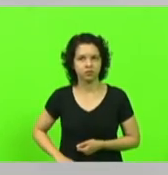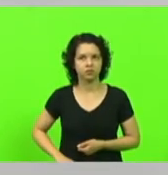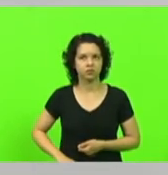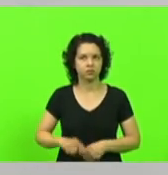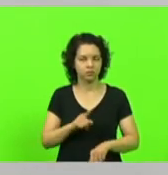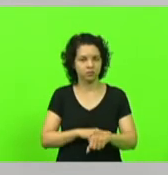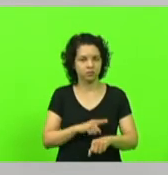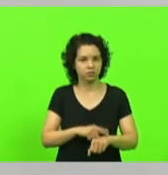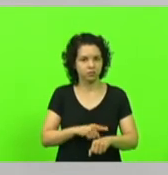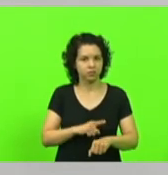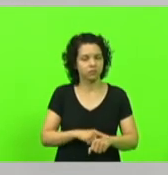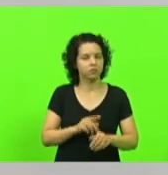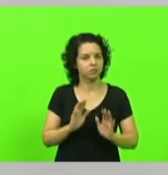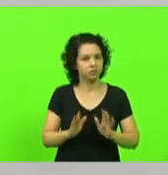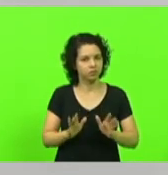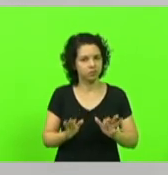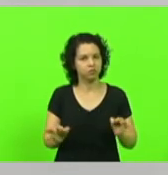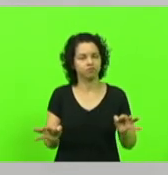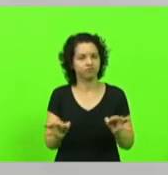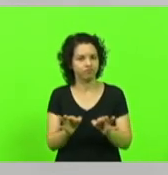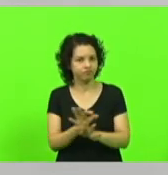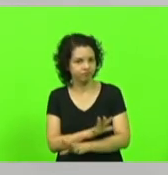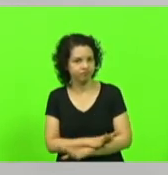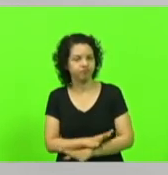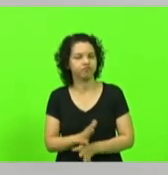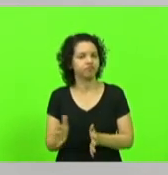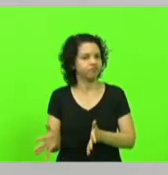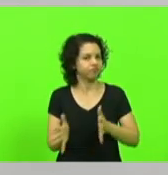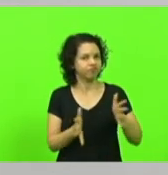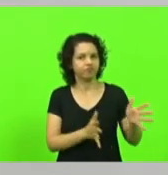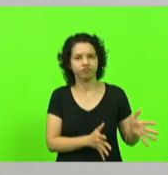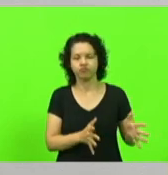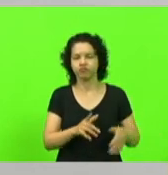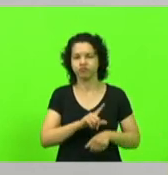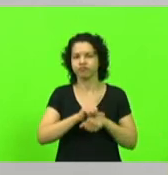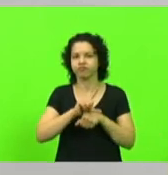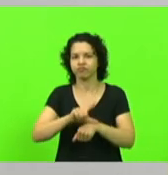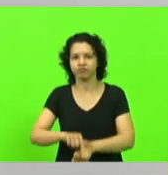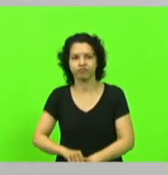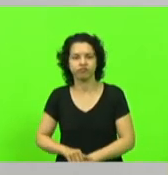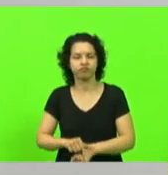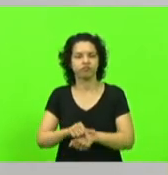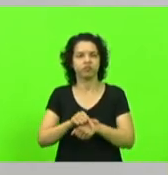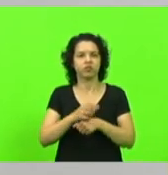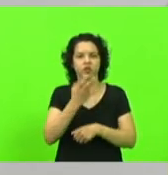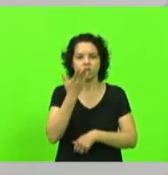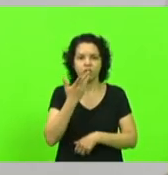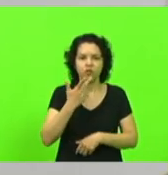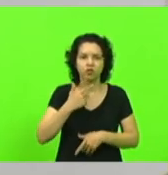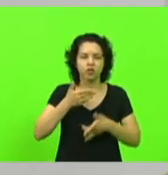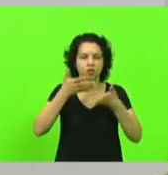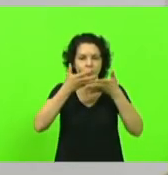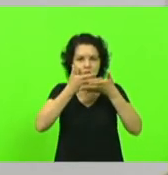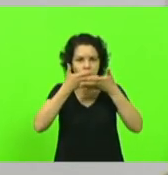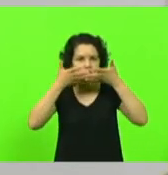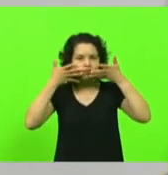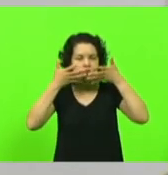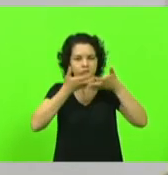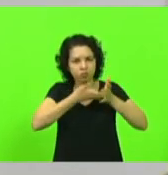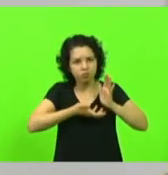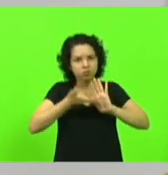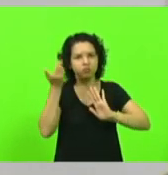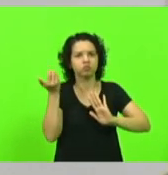de Santa Catarina tirar a mordaça das crianças. Isso mesmo, tirar a mordaça que hoje ainda